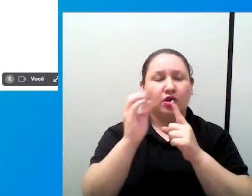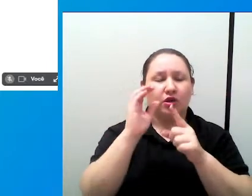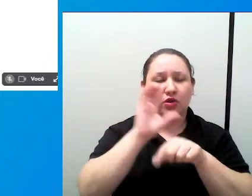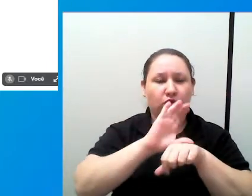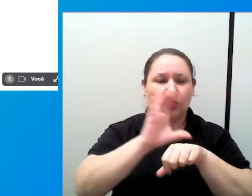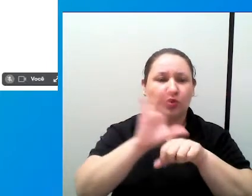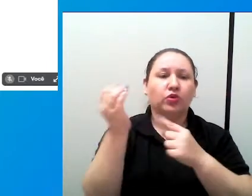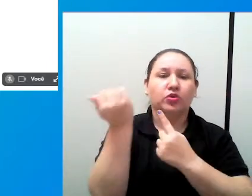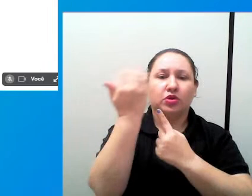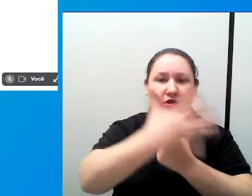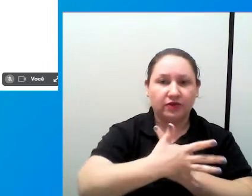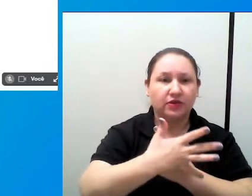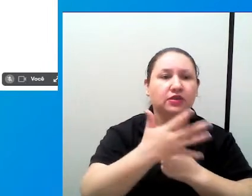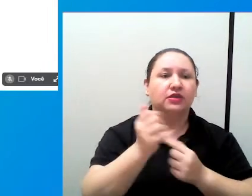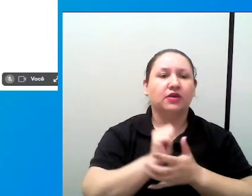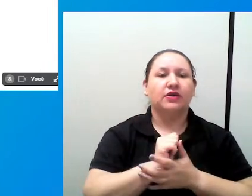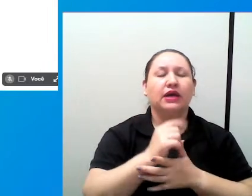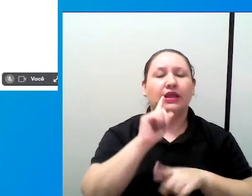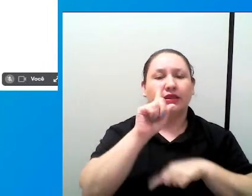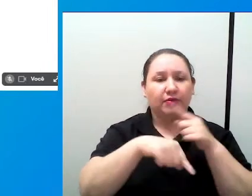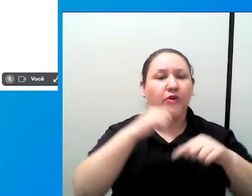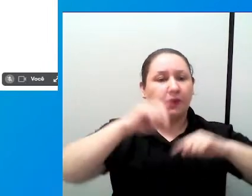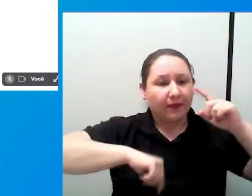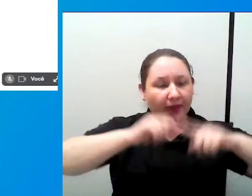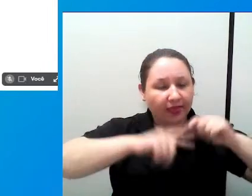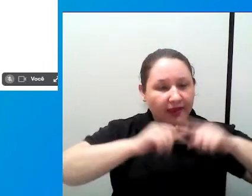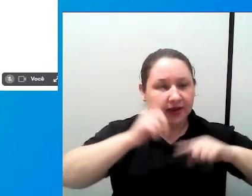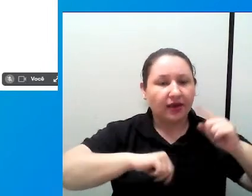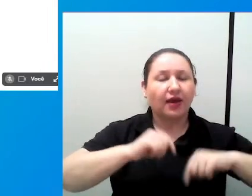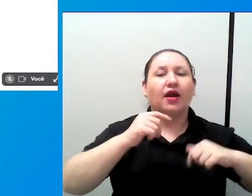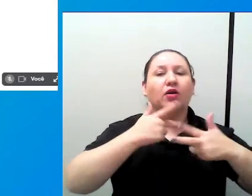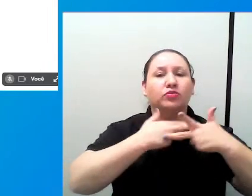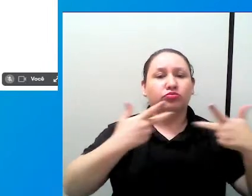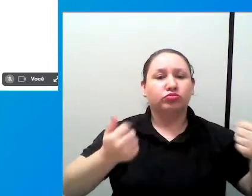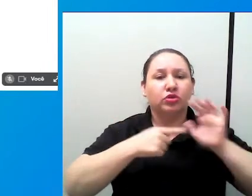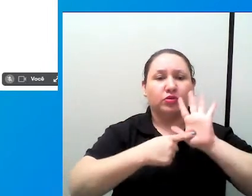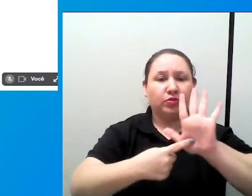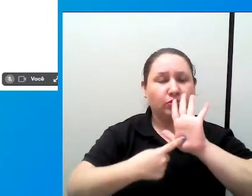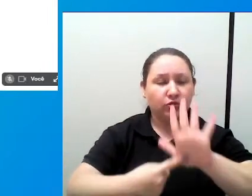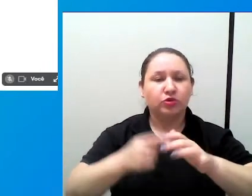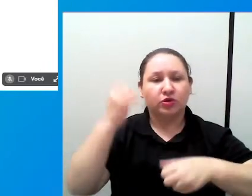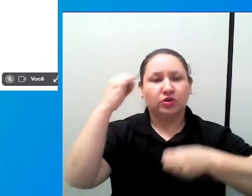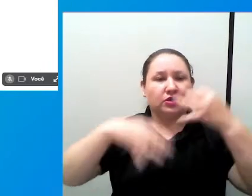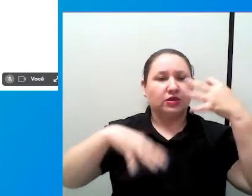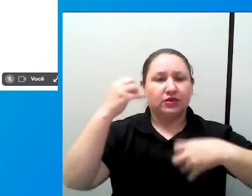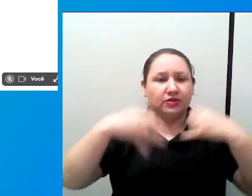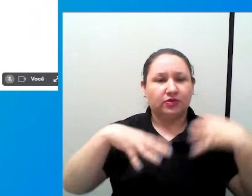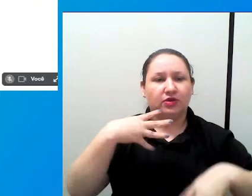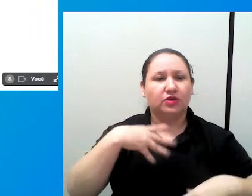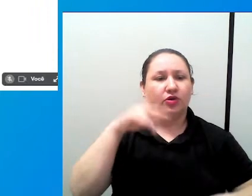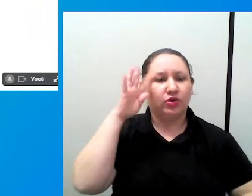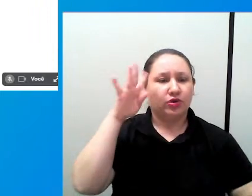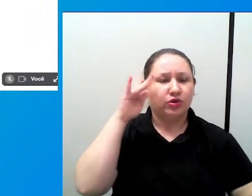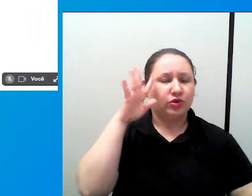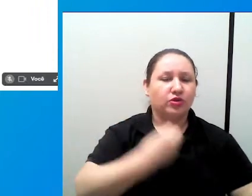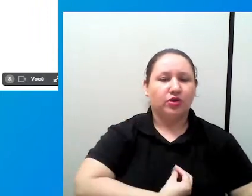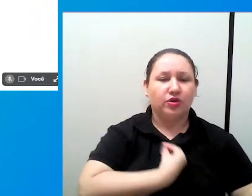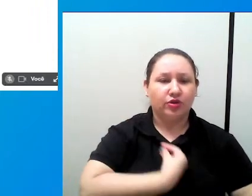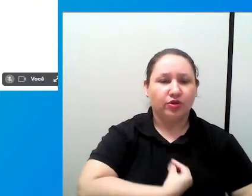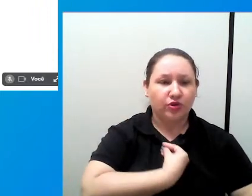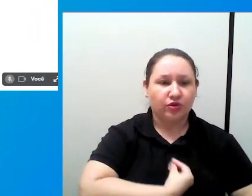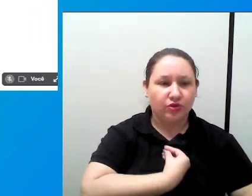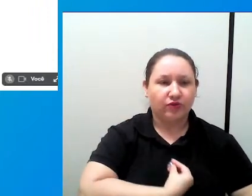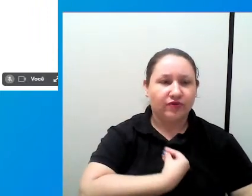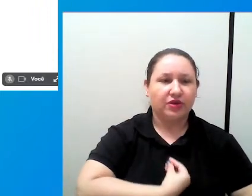comunidades. Teve a elaboração de material audiovisual, que foi apresentado a história de vida e conhecimentos tradicionais dos alunos, tá? E é